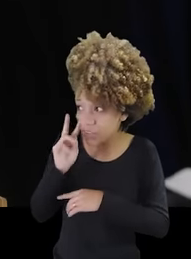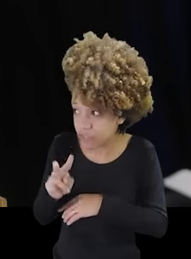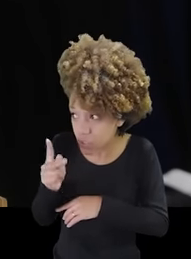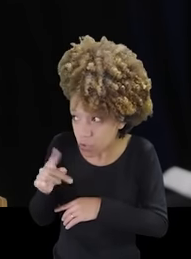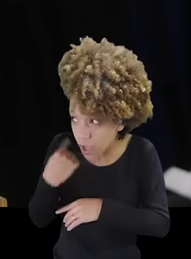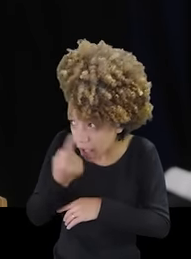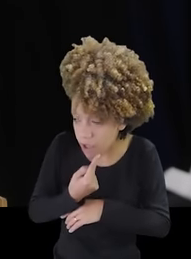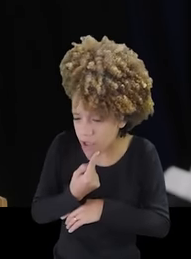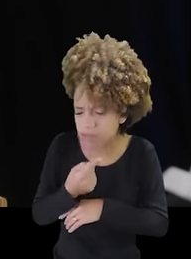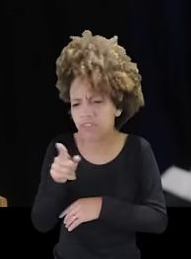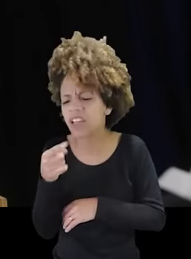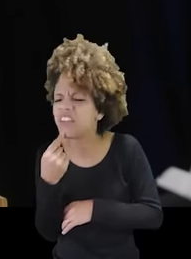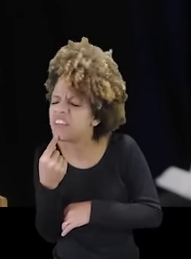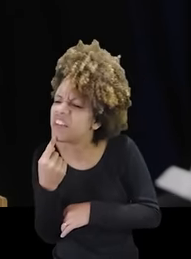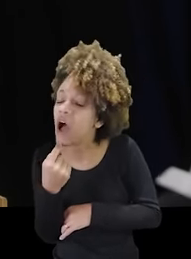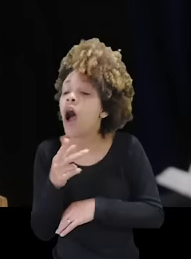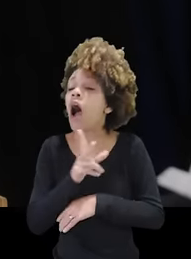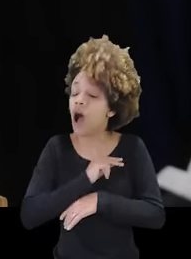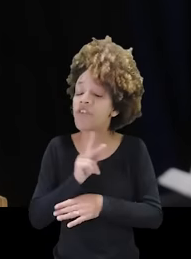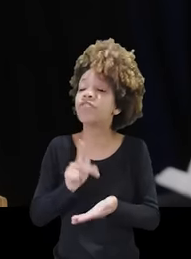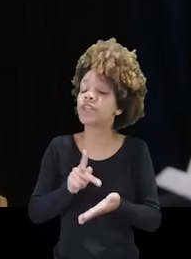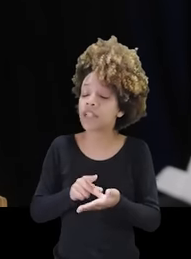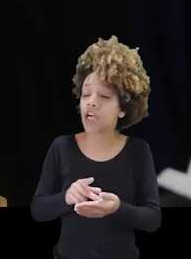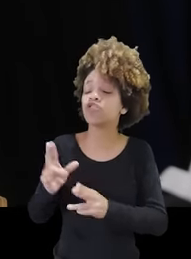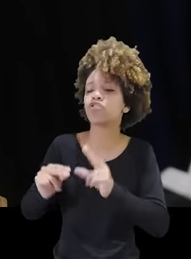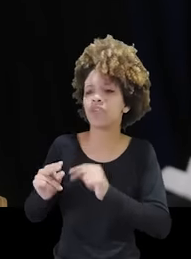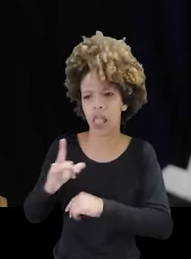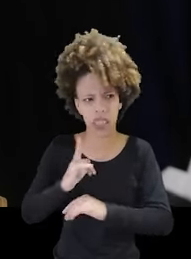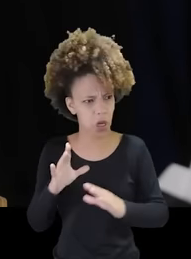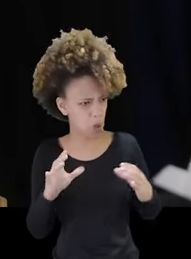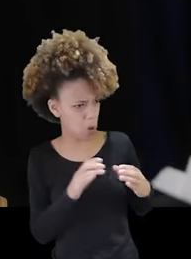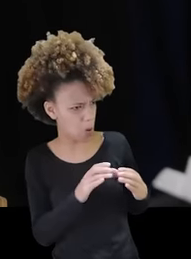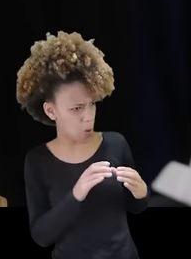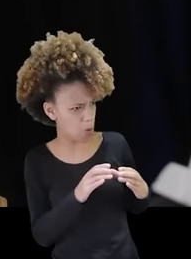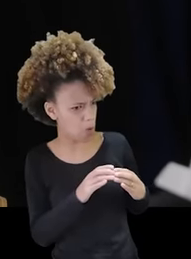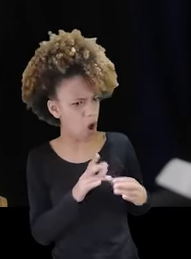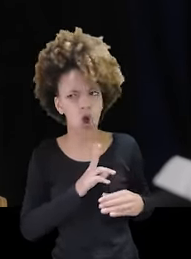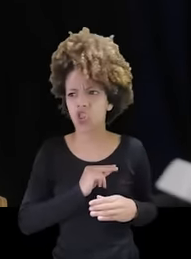fala assim esse menino em algum lugar Nossa ele da novela tal ele tem grupo